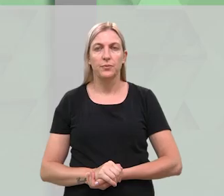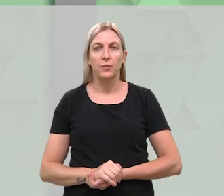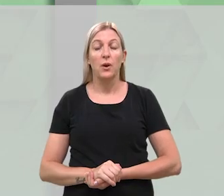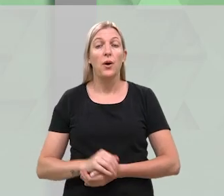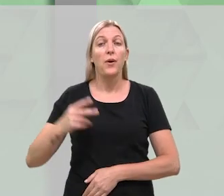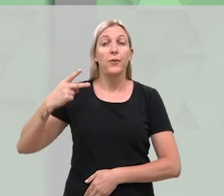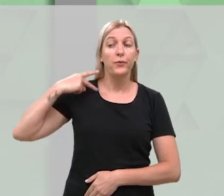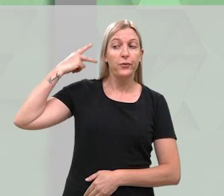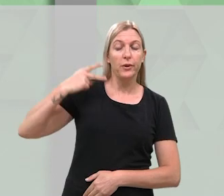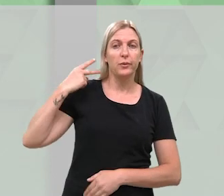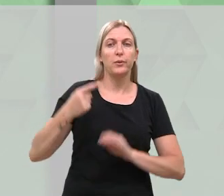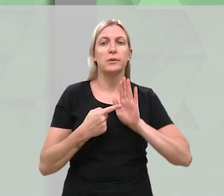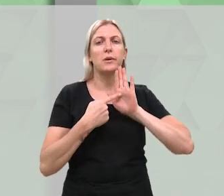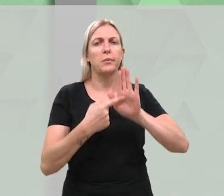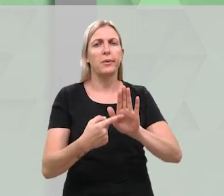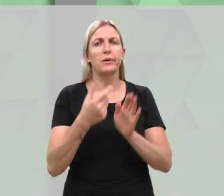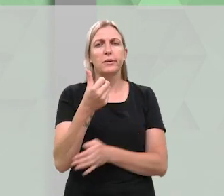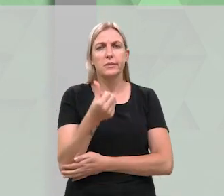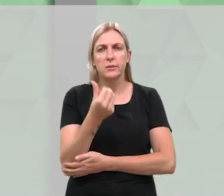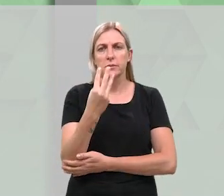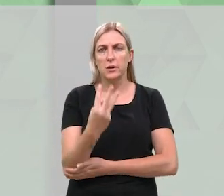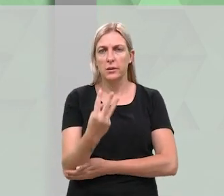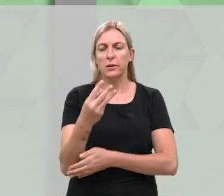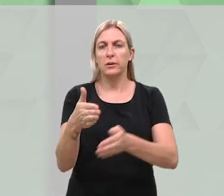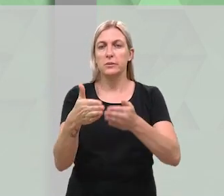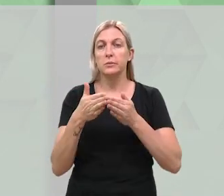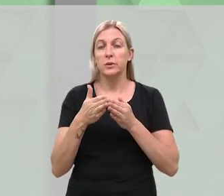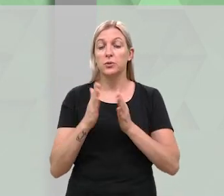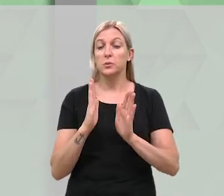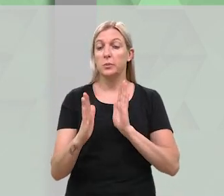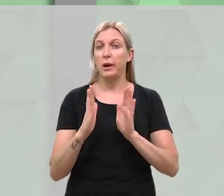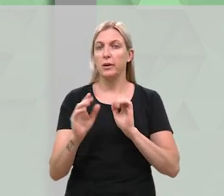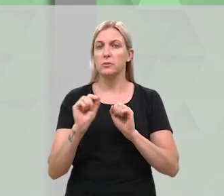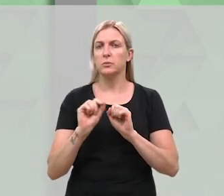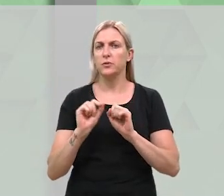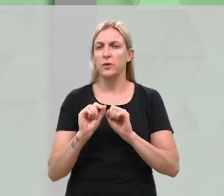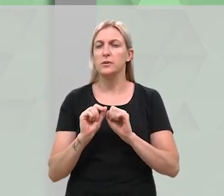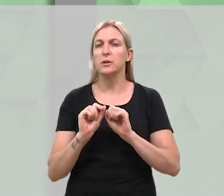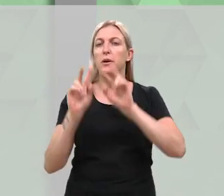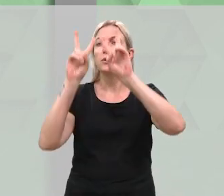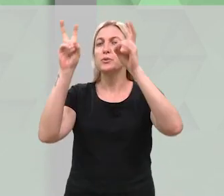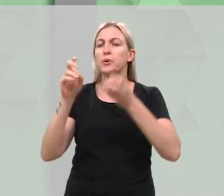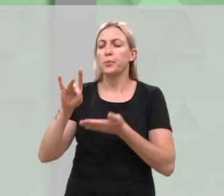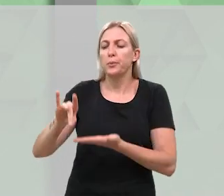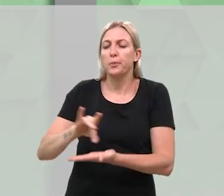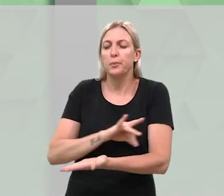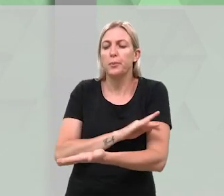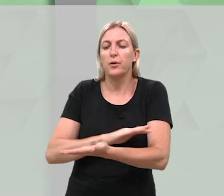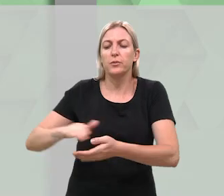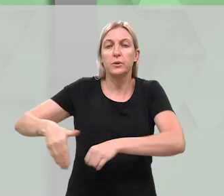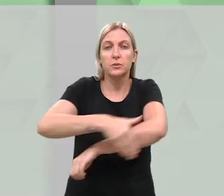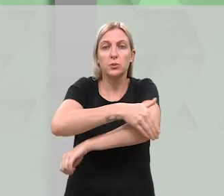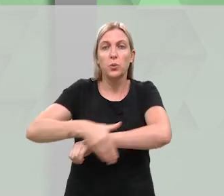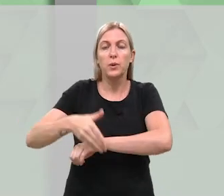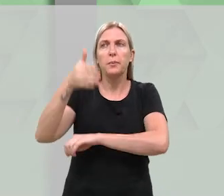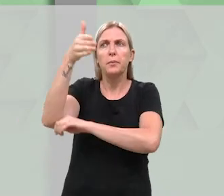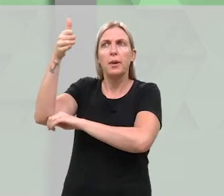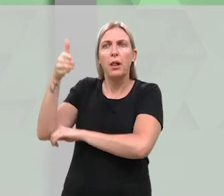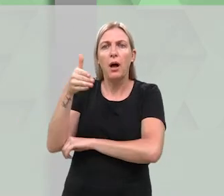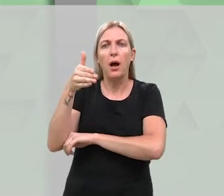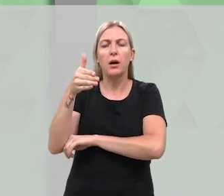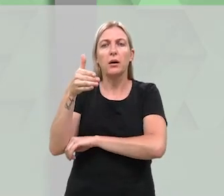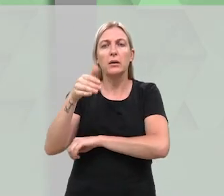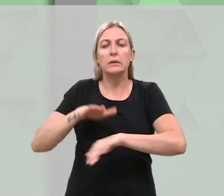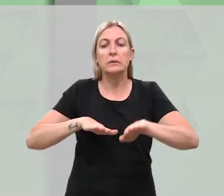Os vereadores apresentaram 63 pedidos de providência relacionados à pavimentação de ruas, sinalização de